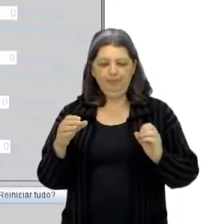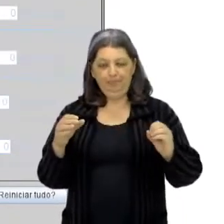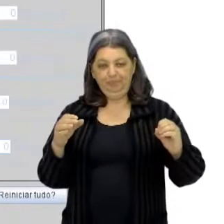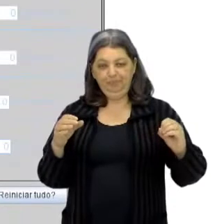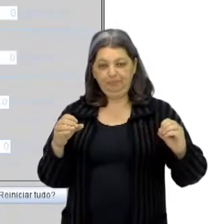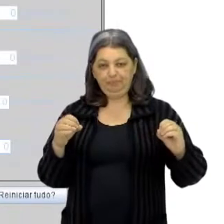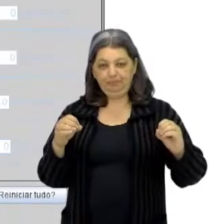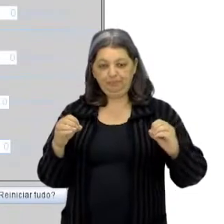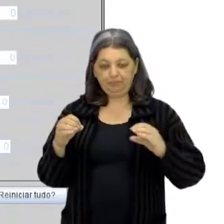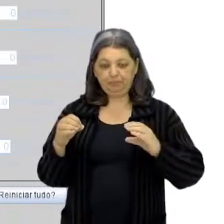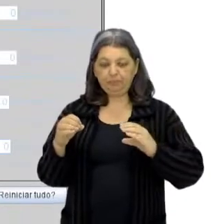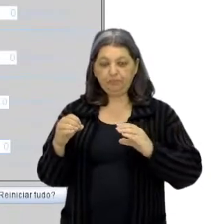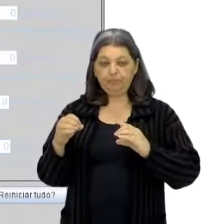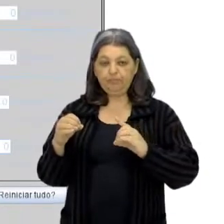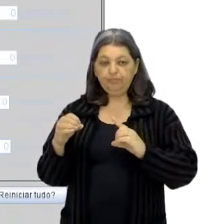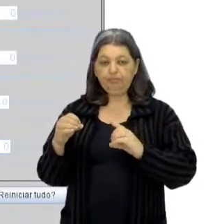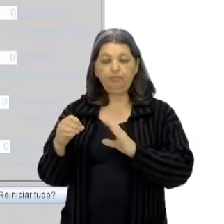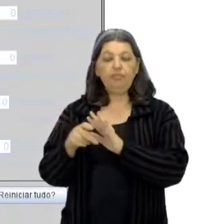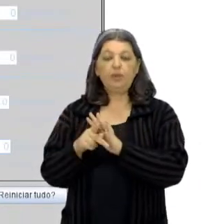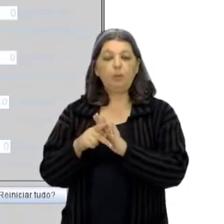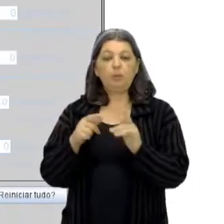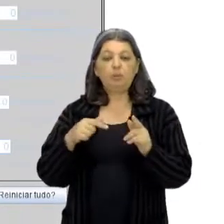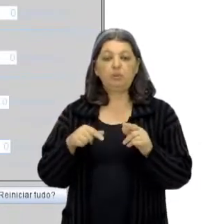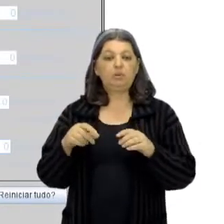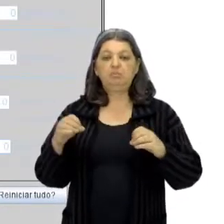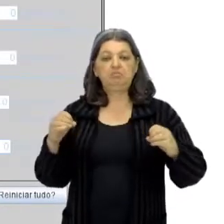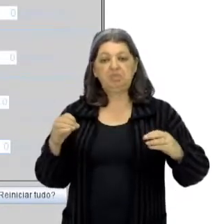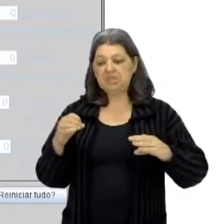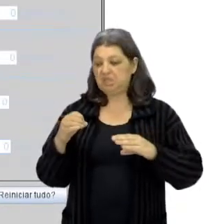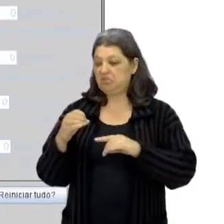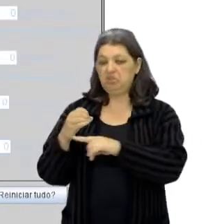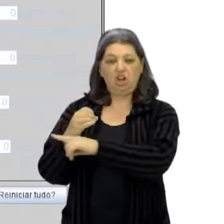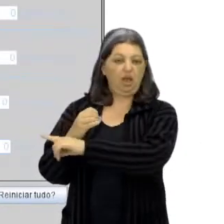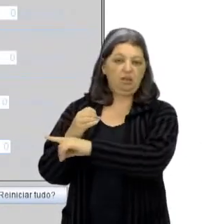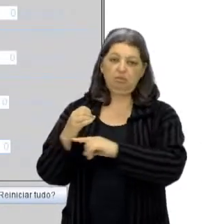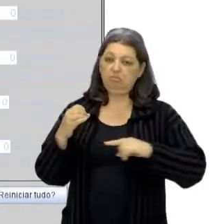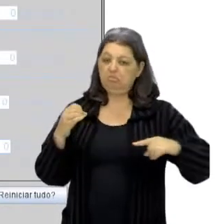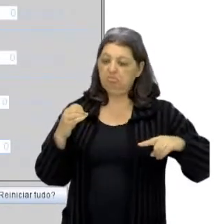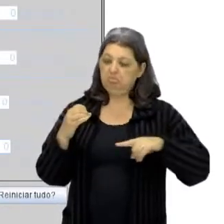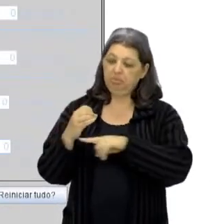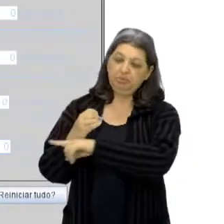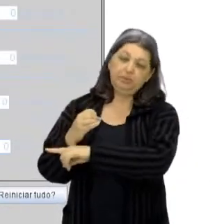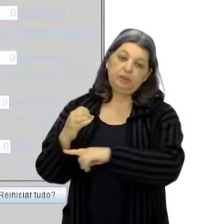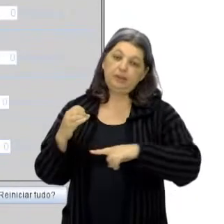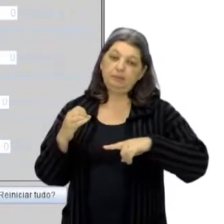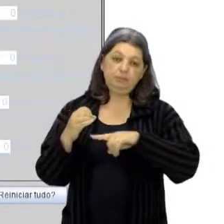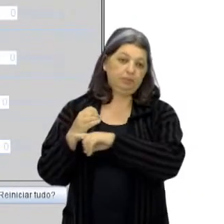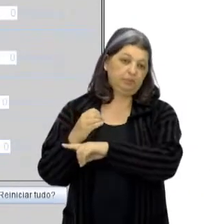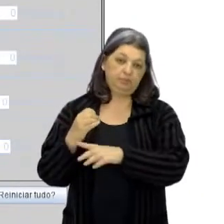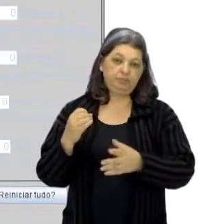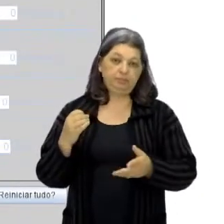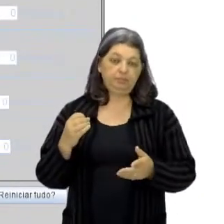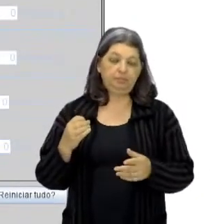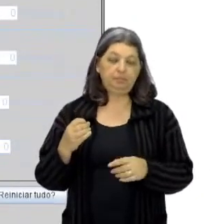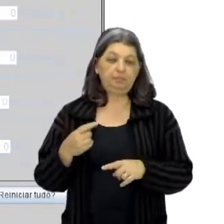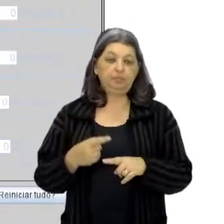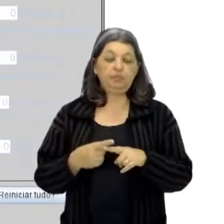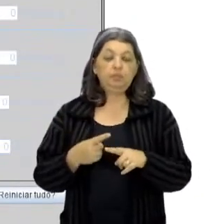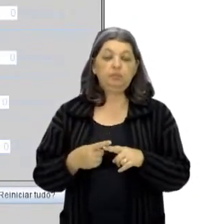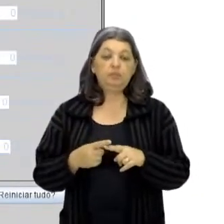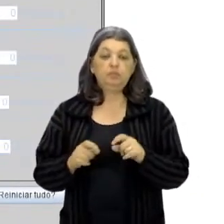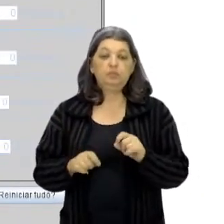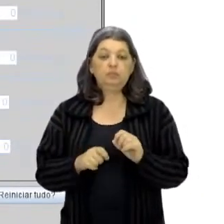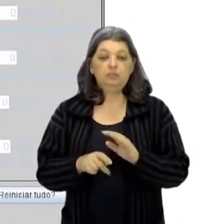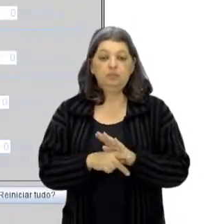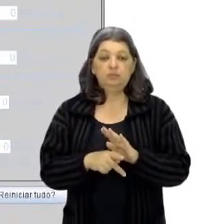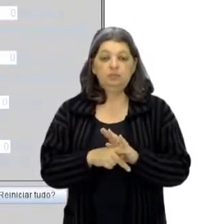ozônio. Porque você vê, ó, tem gás que é inerte, tá vendo? Ó, eu estou passando a luz visível, para a luz visível